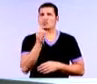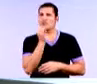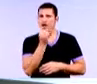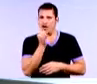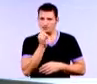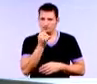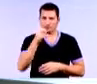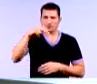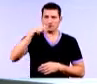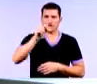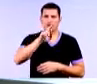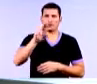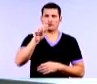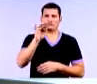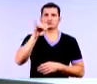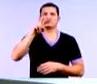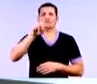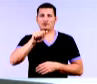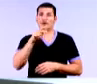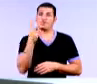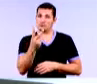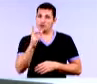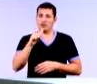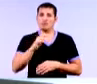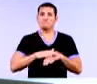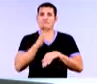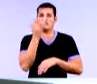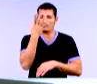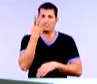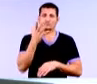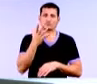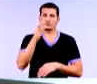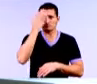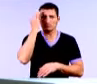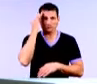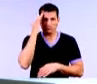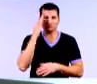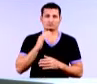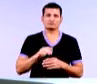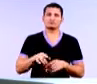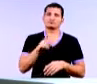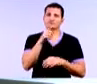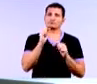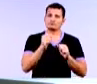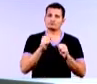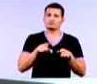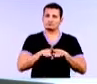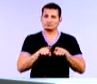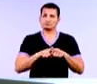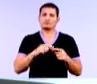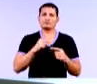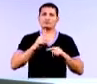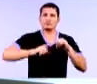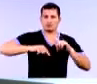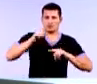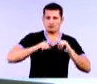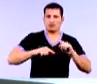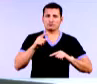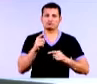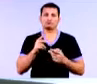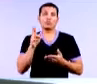mais fácil compreensão e essas vocês podem estudar em conteúdos adicionais, podem usar os nossos materiais adicionais ou ainda